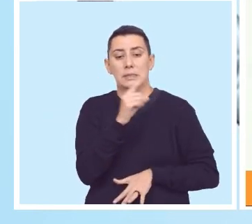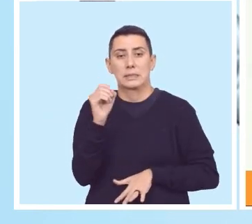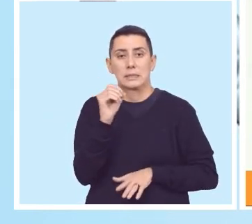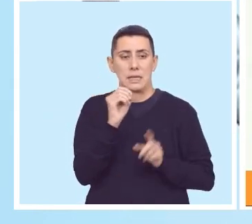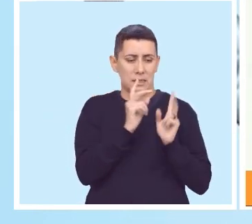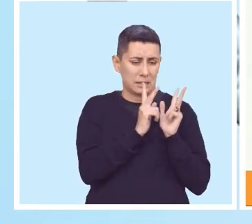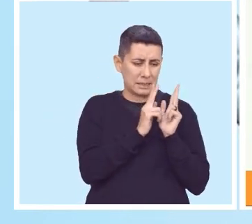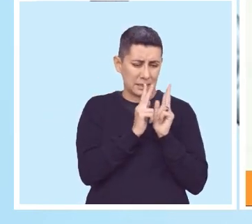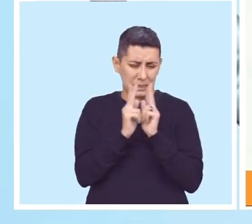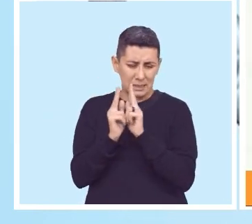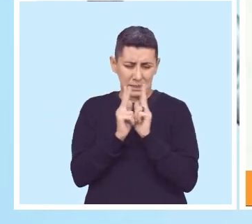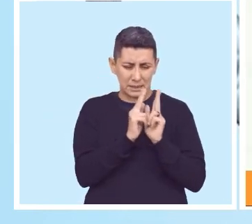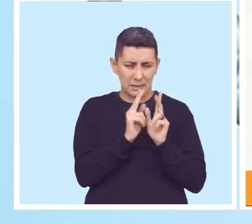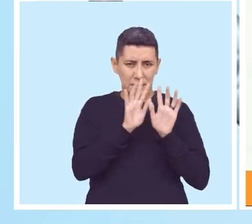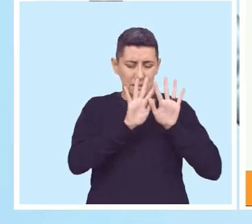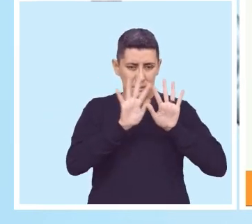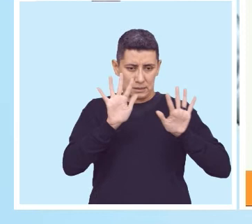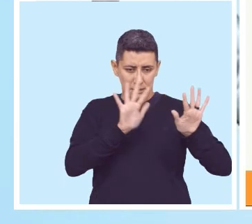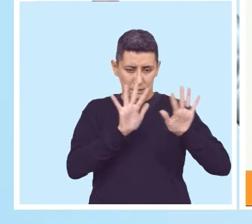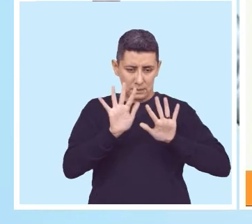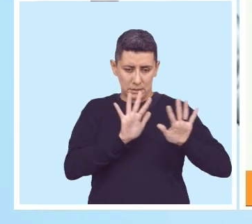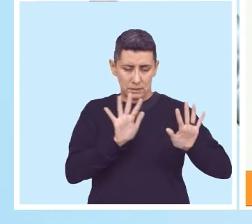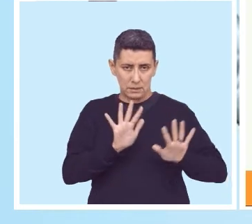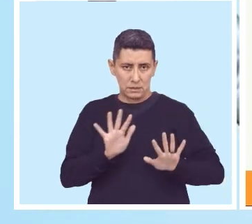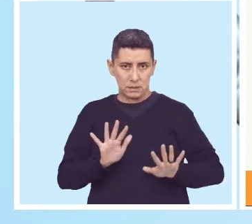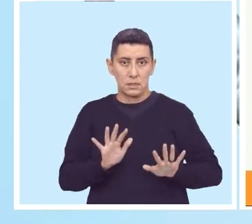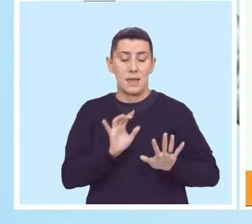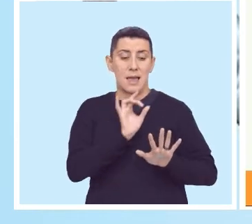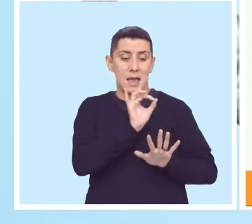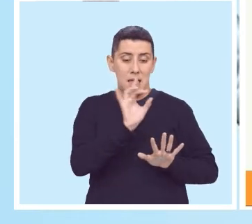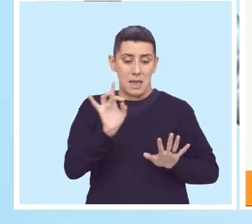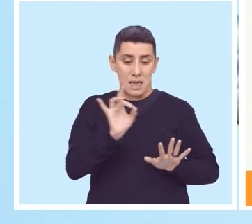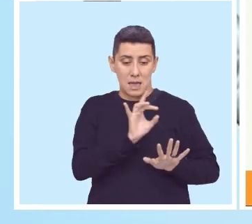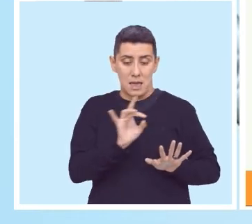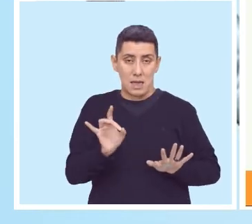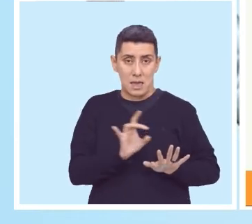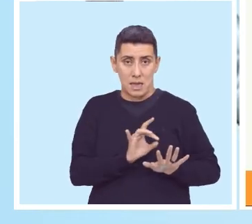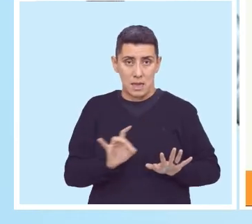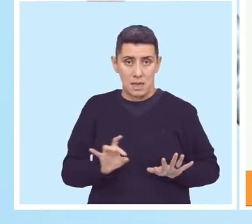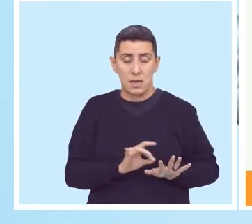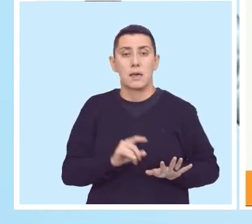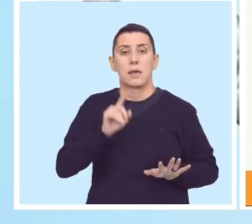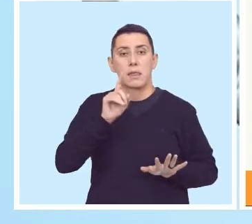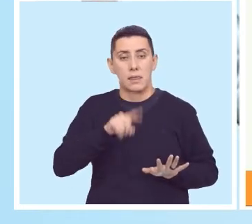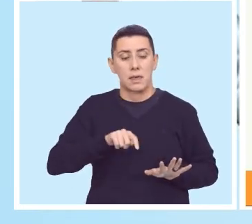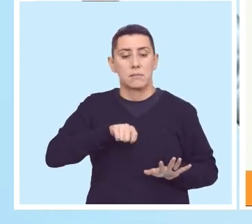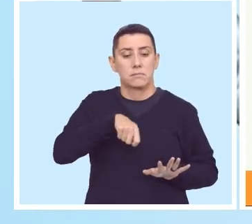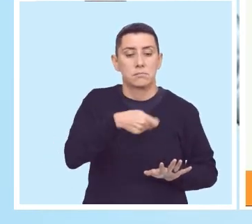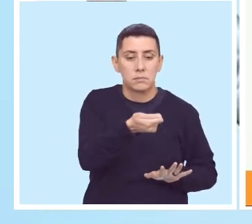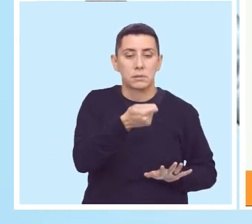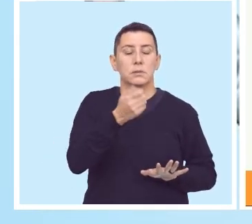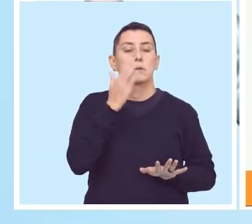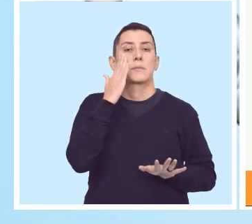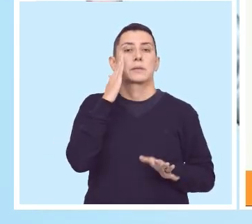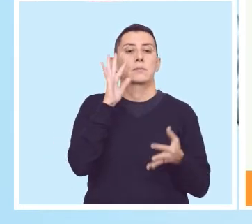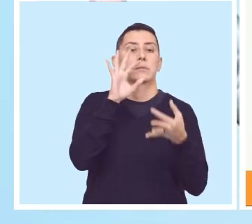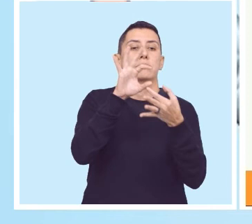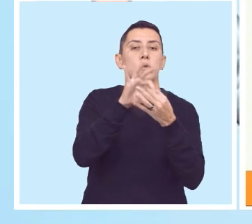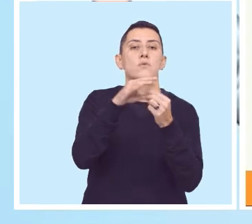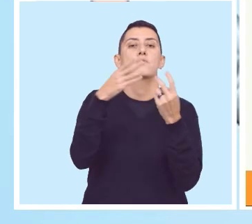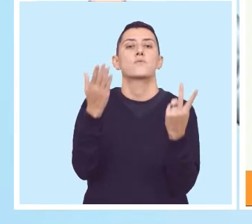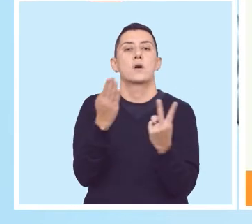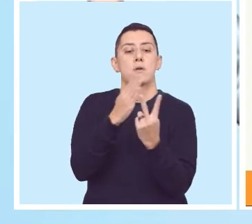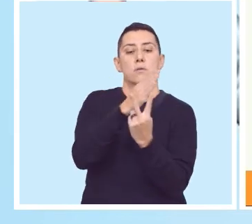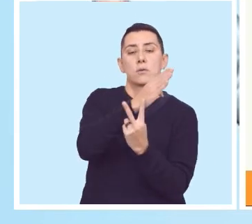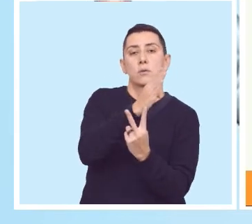células será submetida ao classificador de imagem, que corresponde